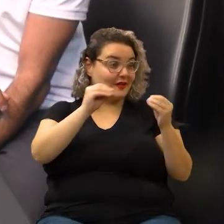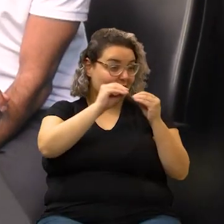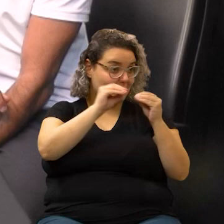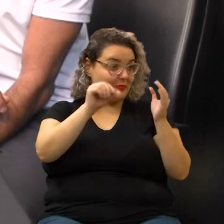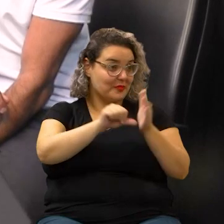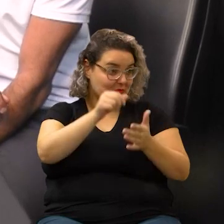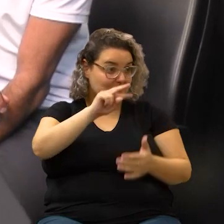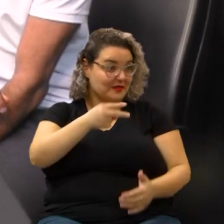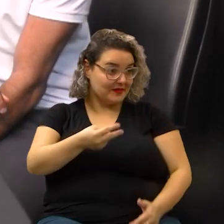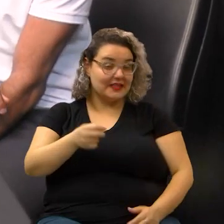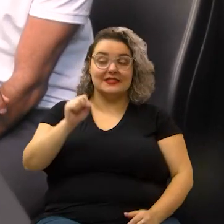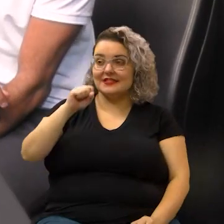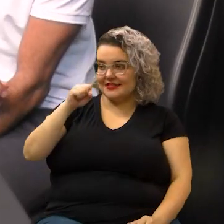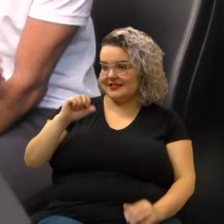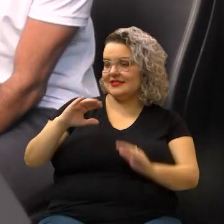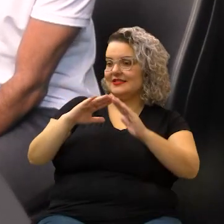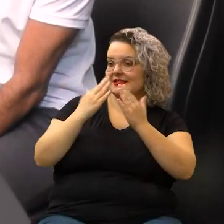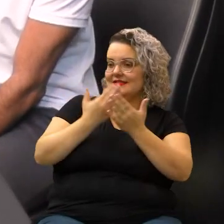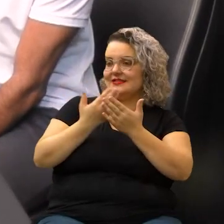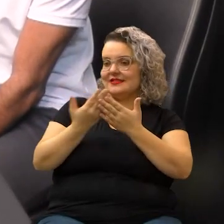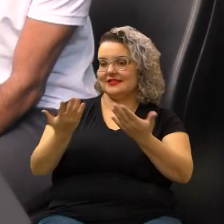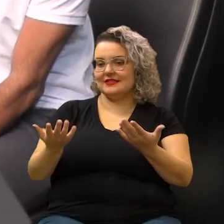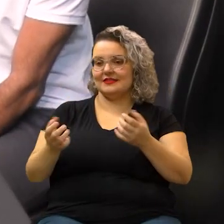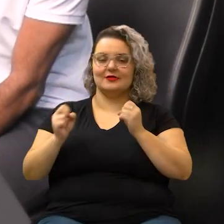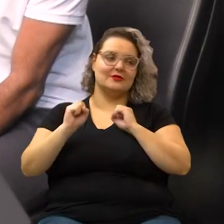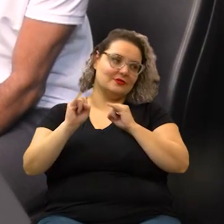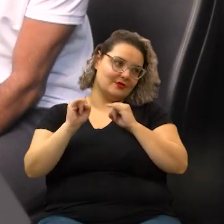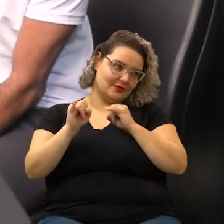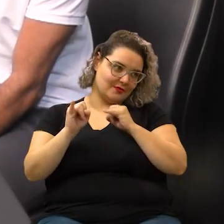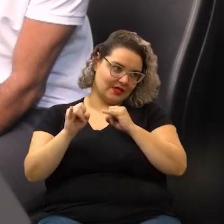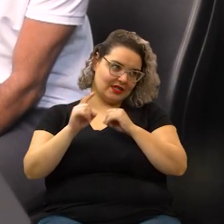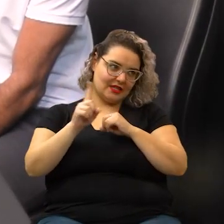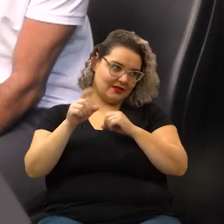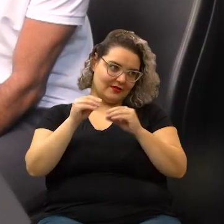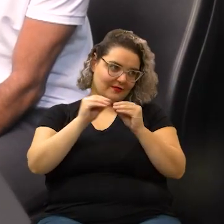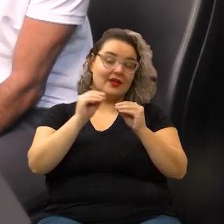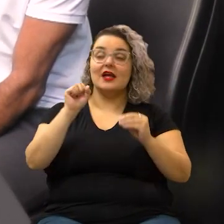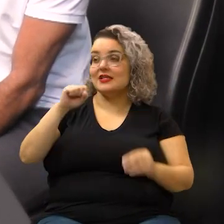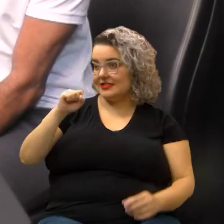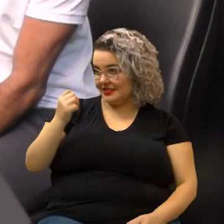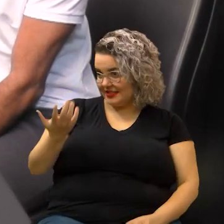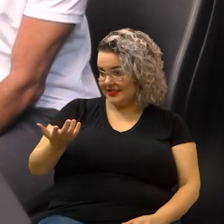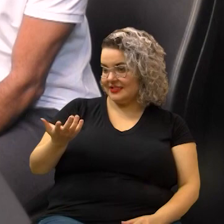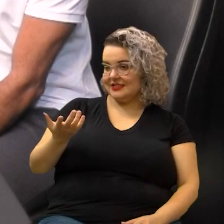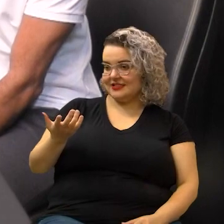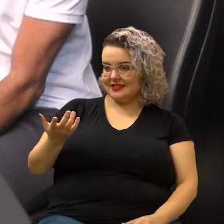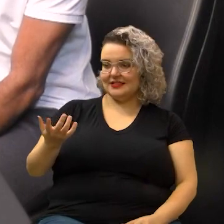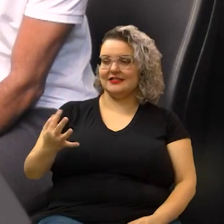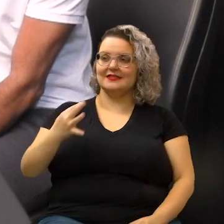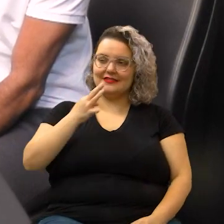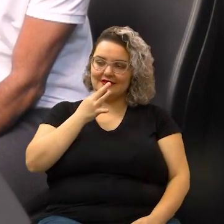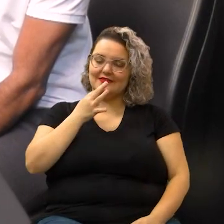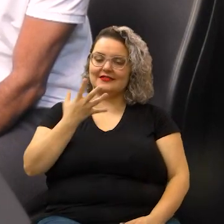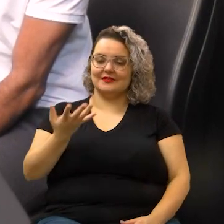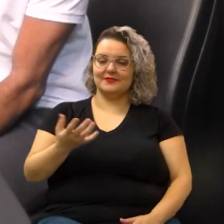a primeira vez com a Renata. Na escola a gente assim... Né, só paquerava, mas não ficava. É isso. Tava se conhecendo, né?